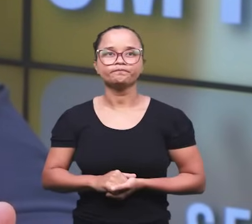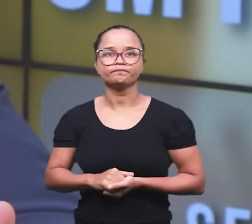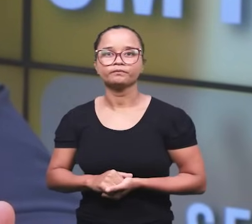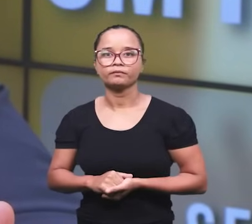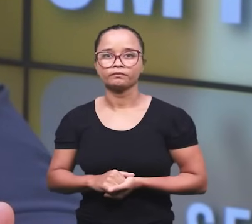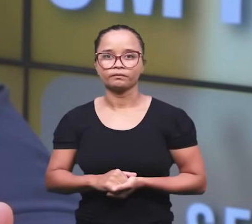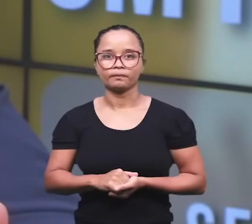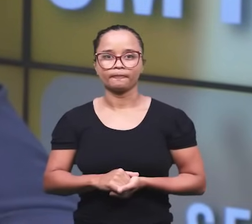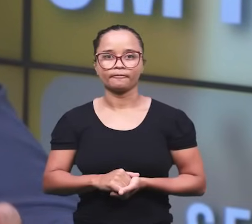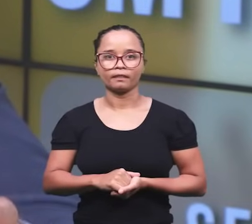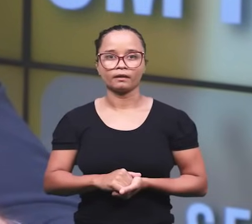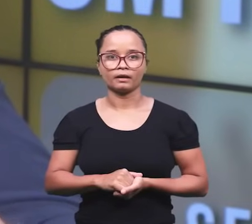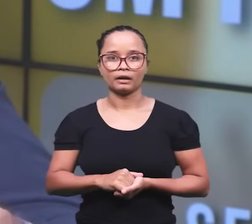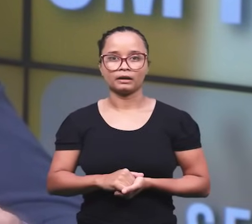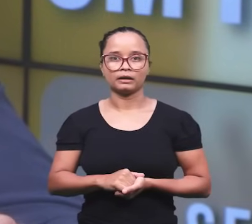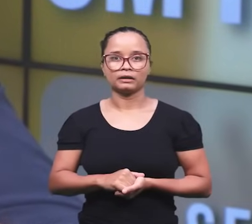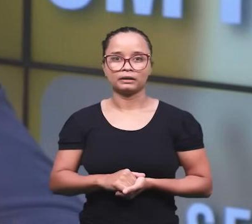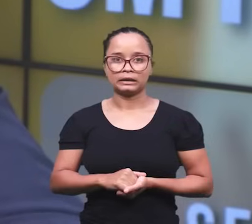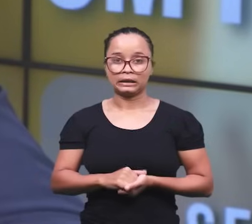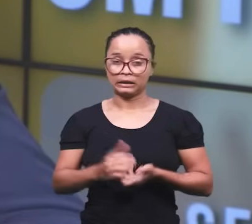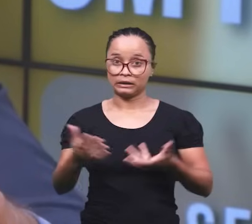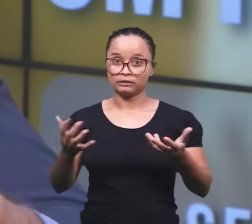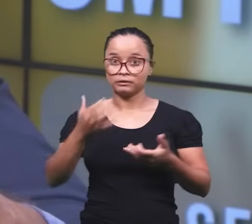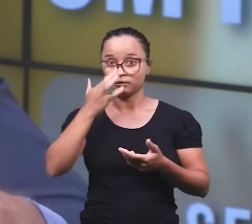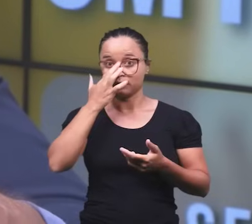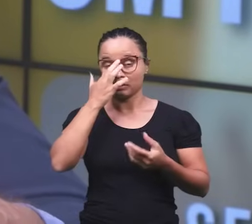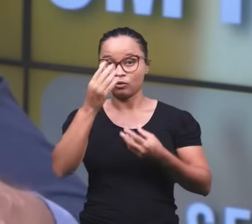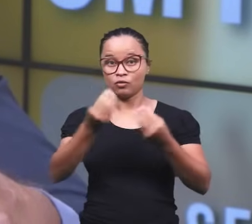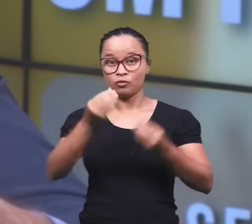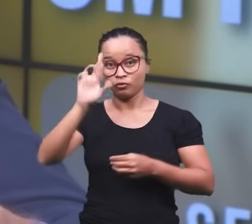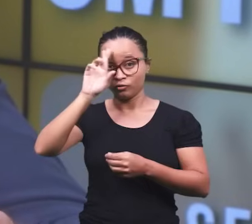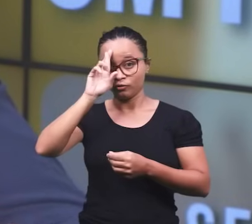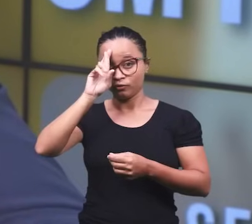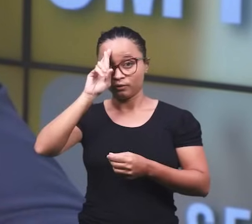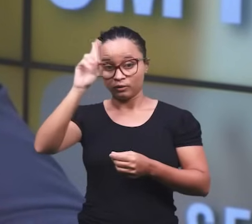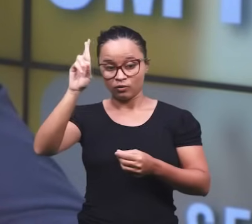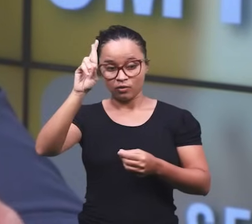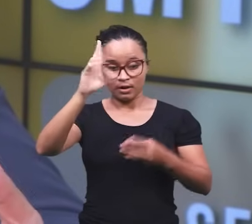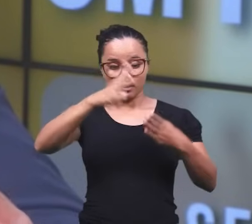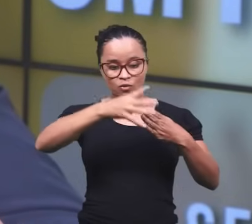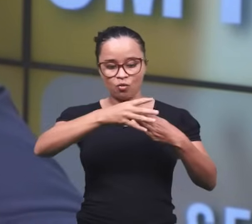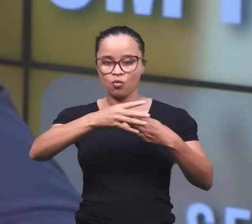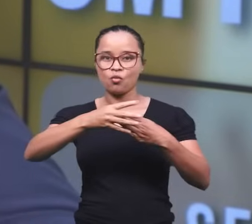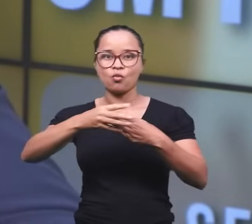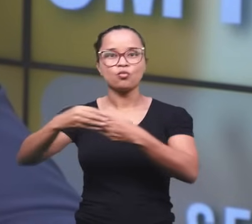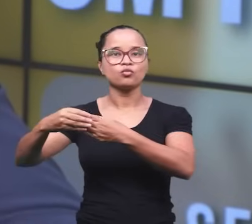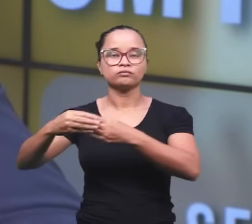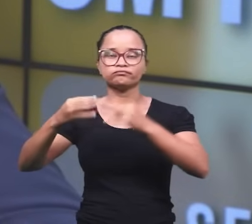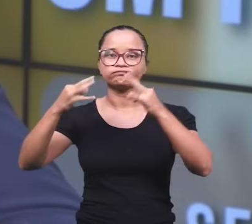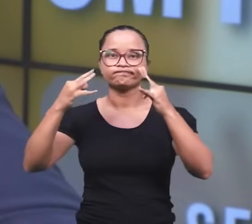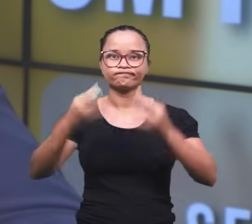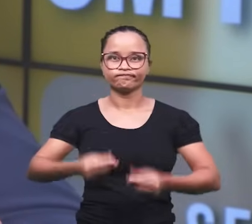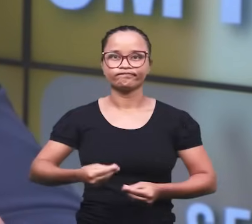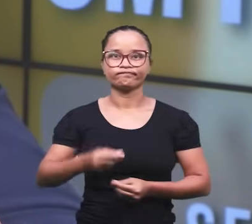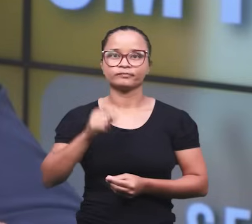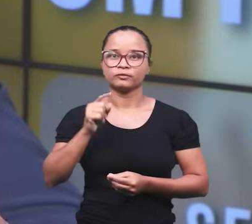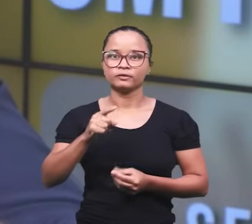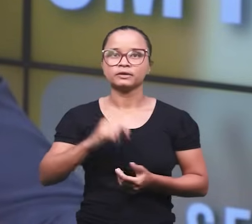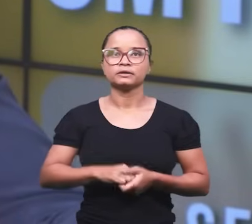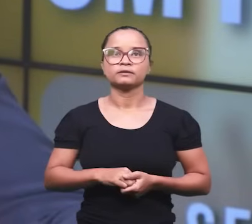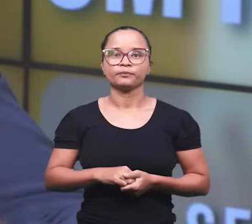eh eh eh a mão do senhor né conduzindo todas as coisas você falou